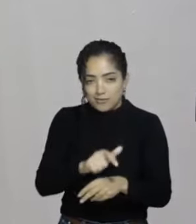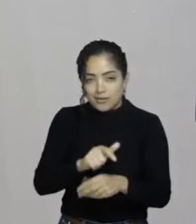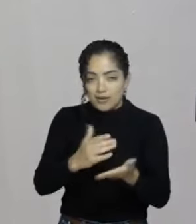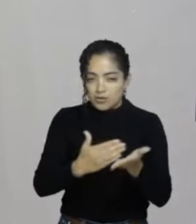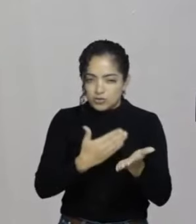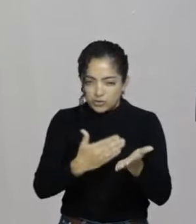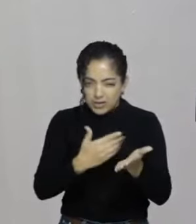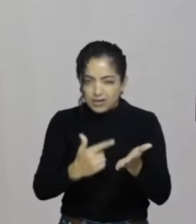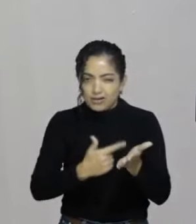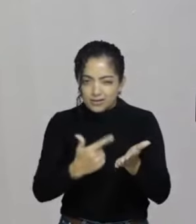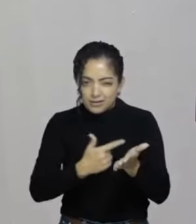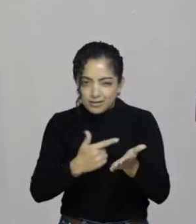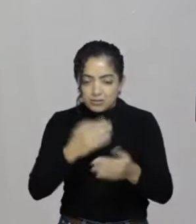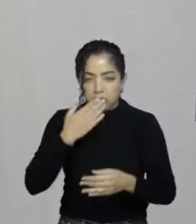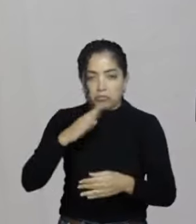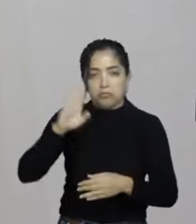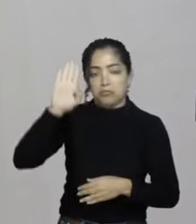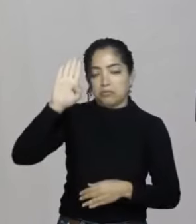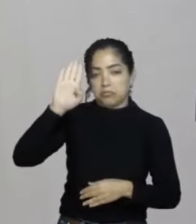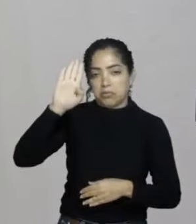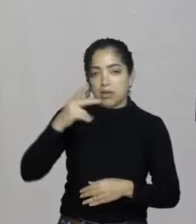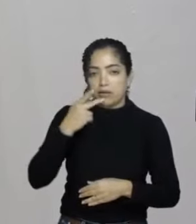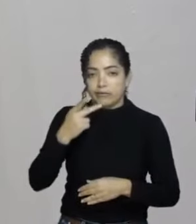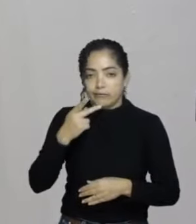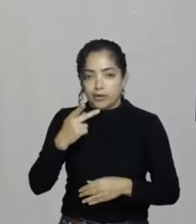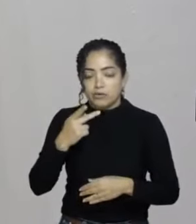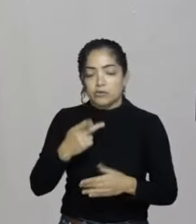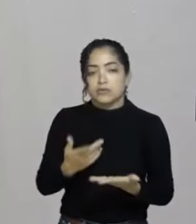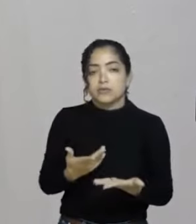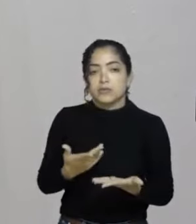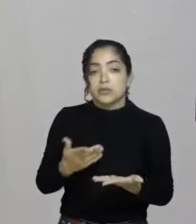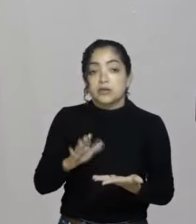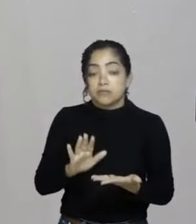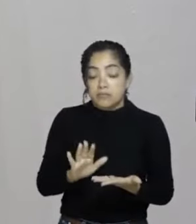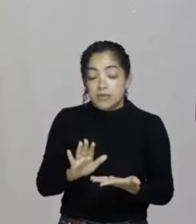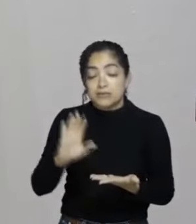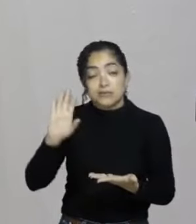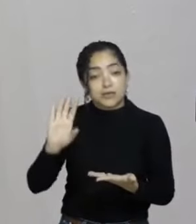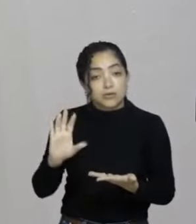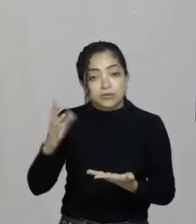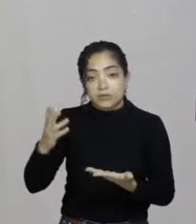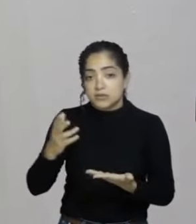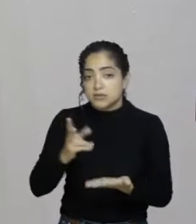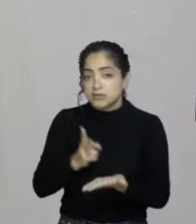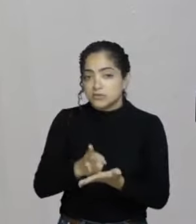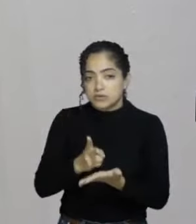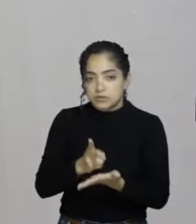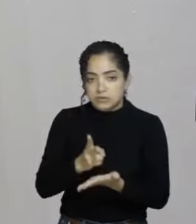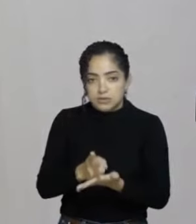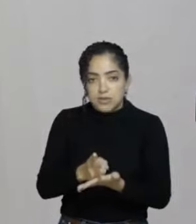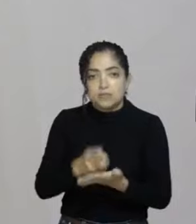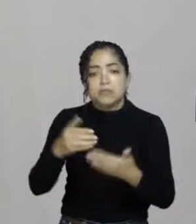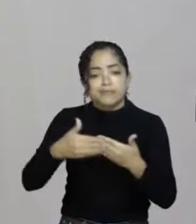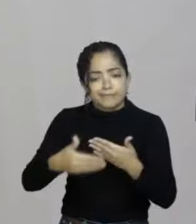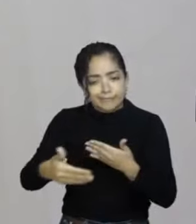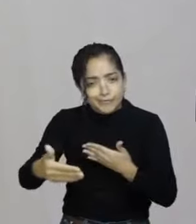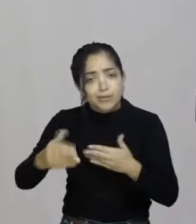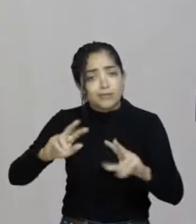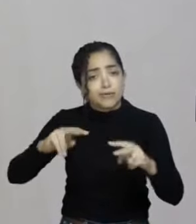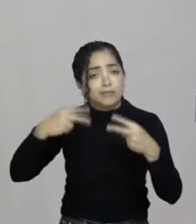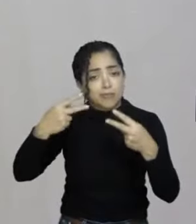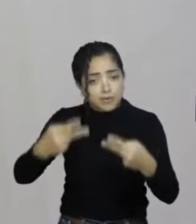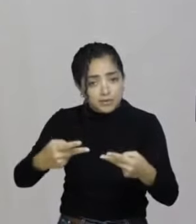havia uma saudação nazista nos telhados da cidade de Urubici isso tem acontecido com frequência e digo mais vai acontecer mais porque a partir de agora